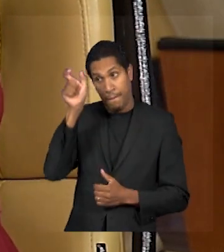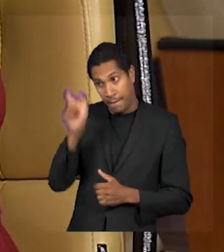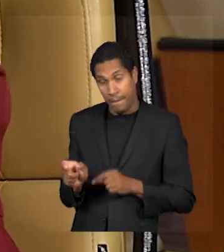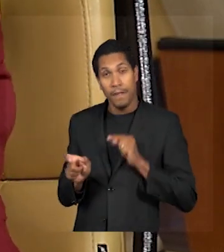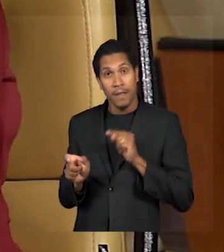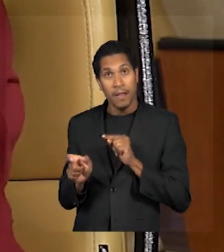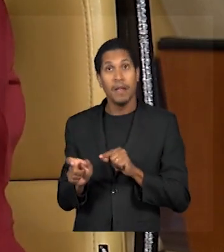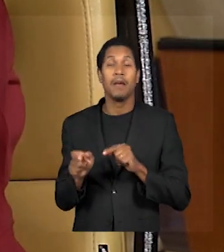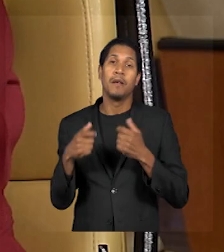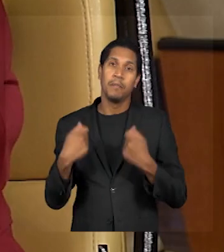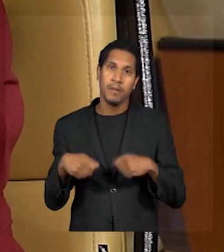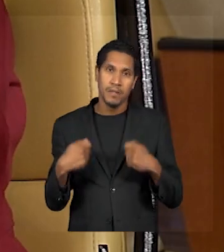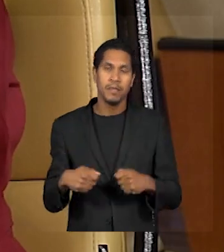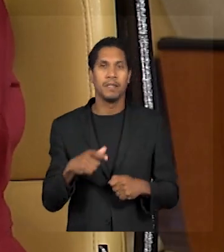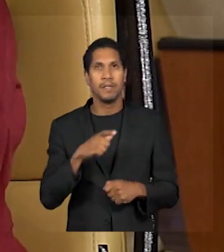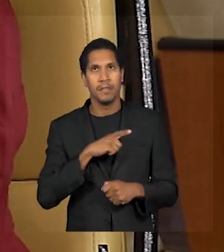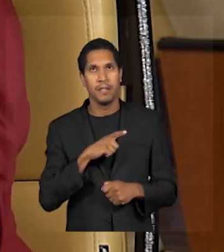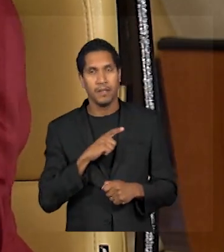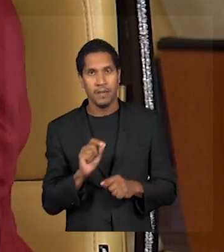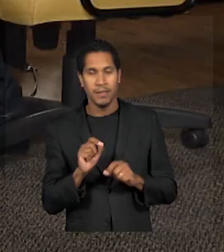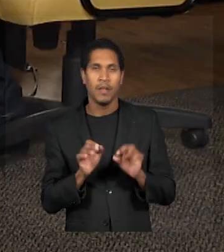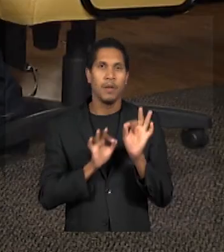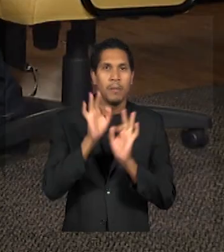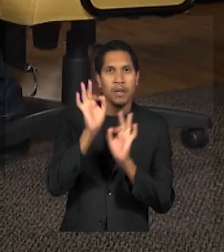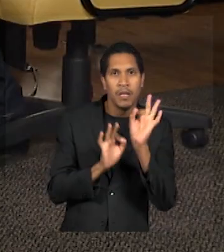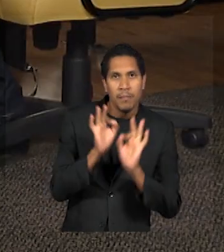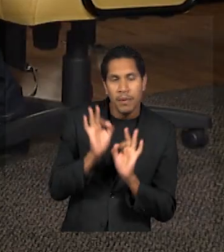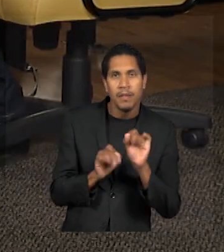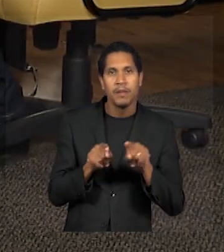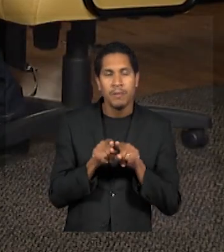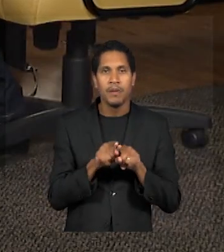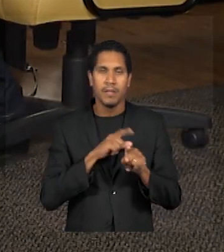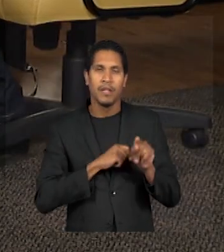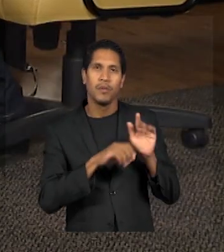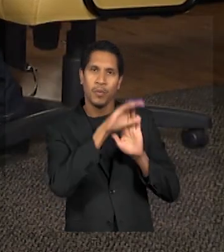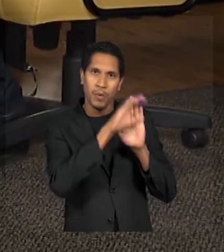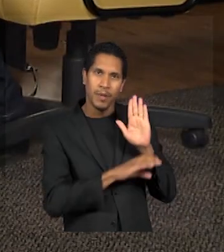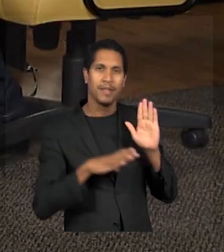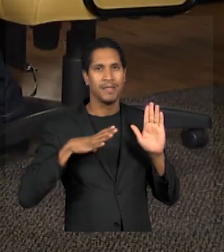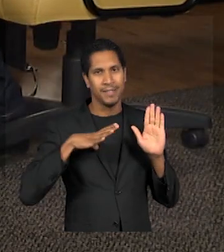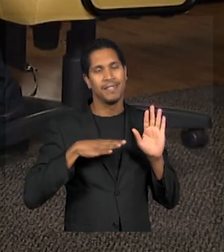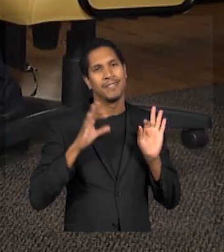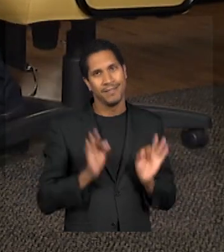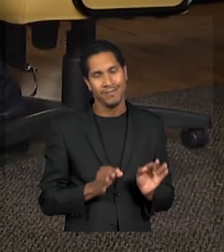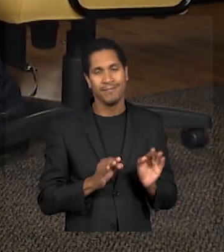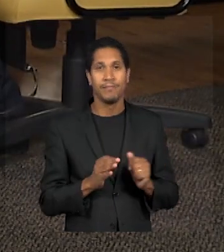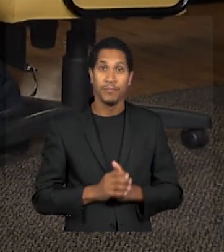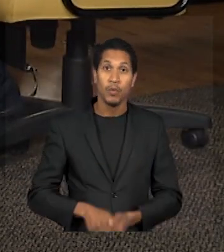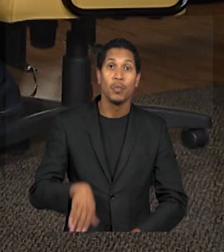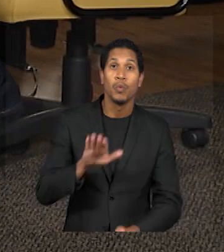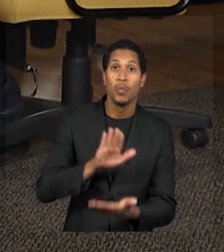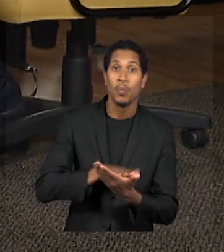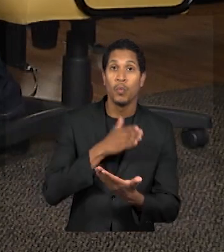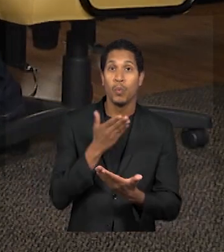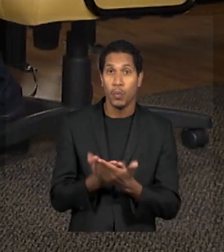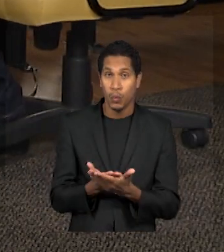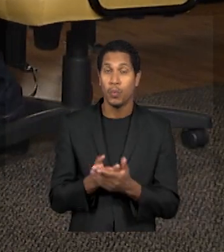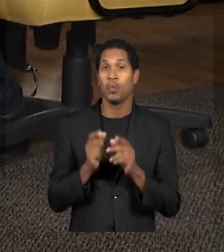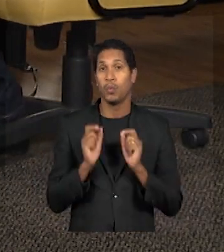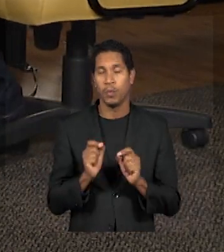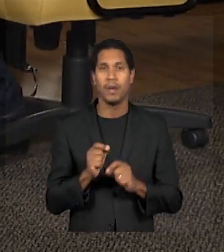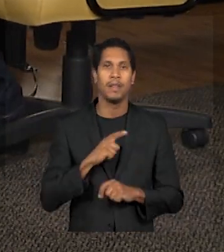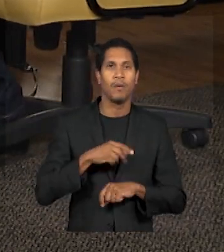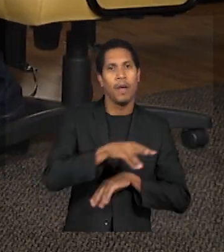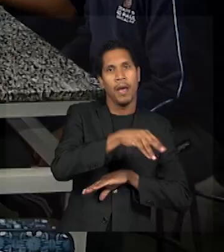que fazer o seu planejamento baseado no currículo da cidade. O intérprete, ele faz